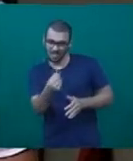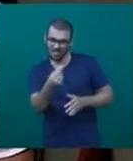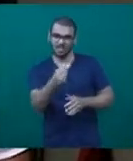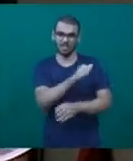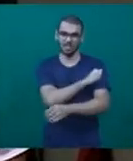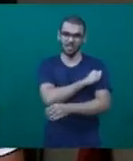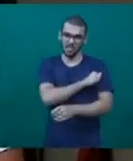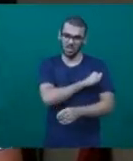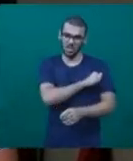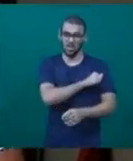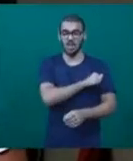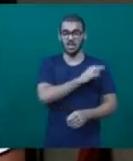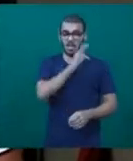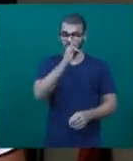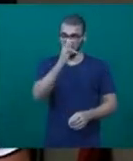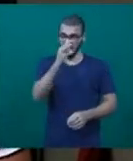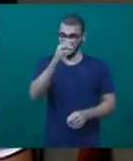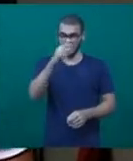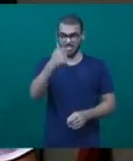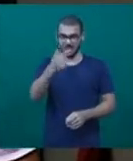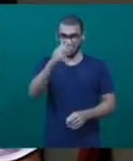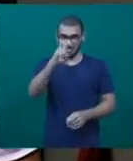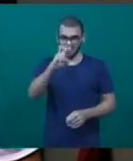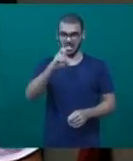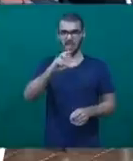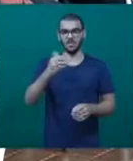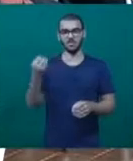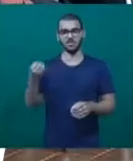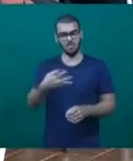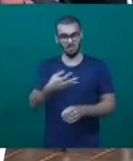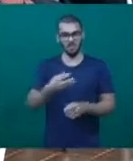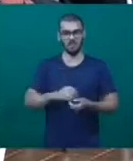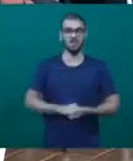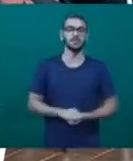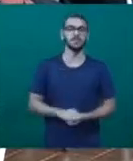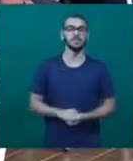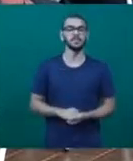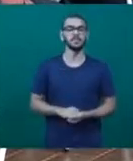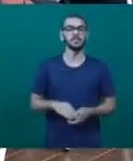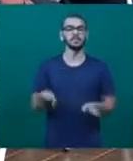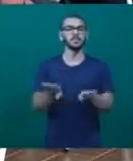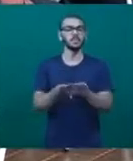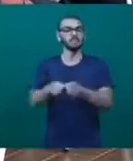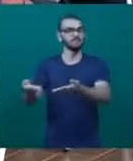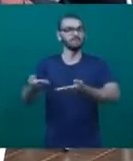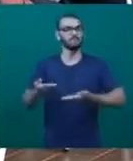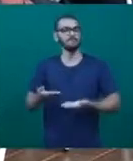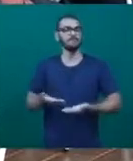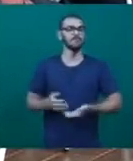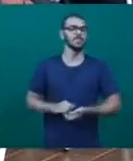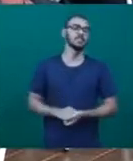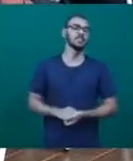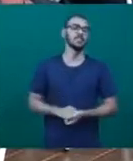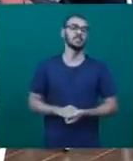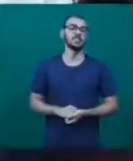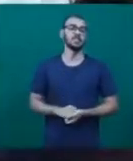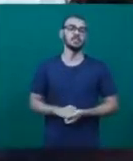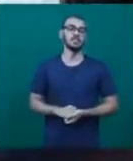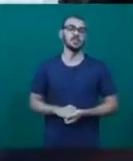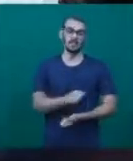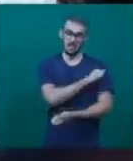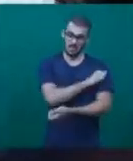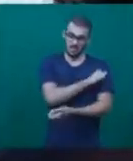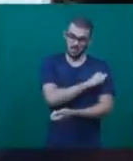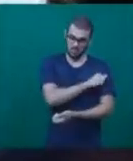matriculados. Desses, 75 são ingressantes. Quem também recebeu as boas-vindas da Administração Superior da UFO foram